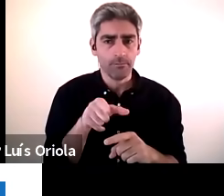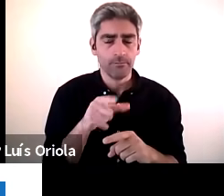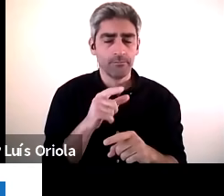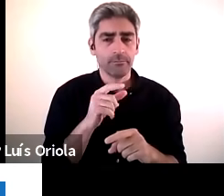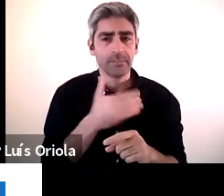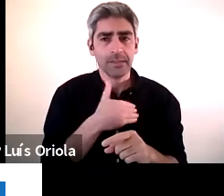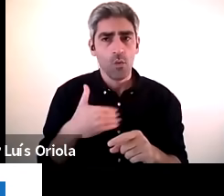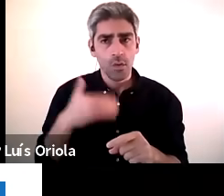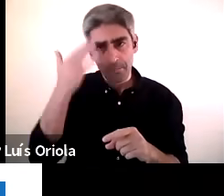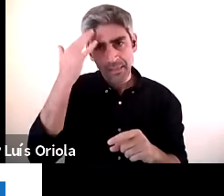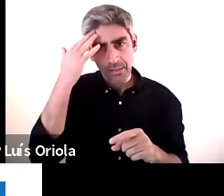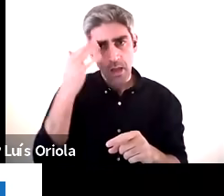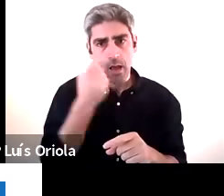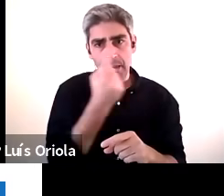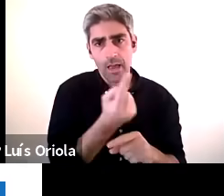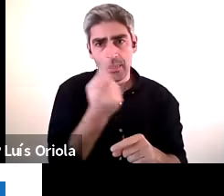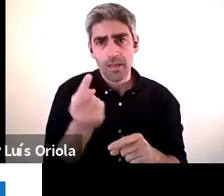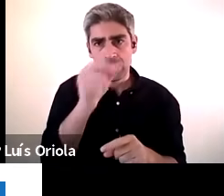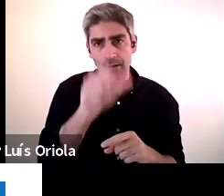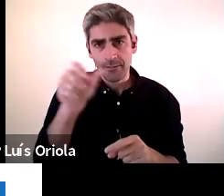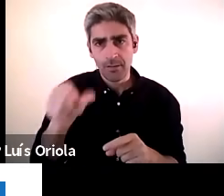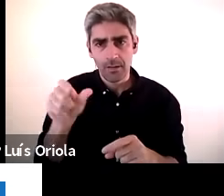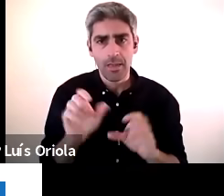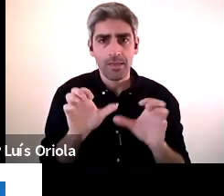da saúde mental daquele indivíduo, daquela equipa ou na